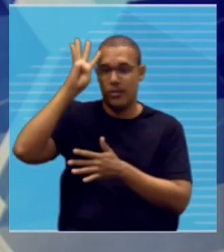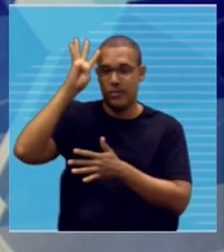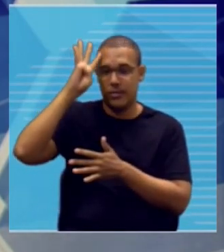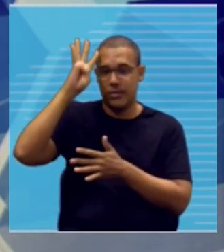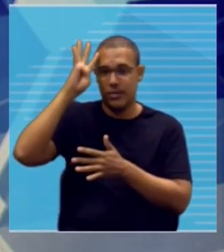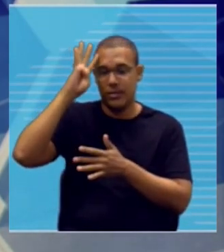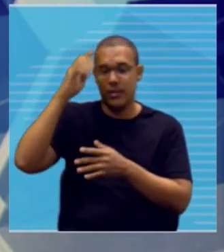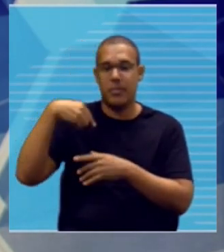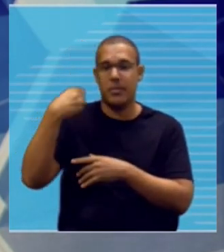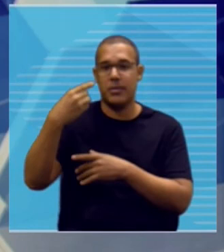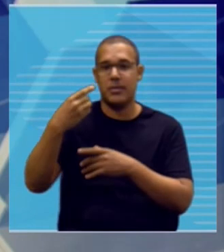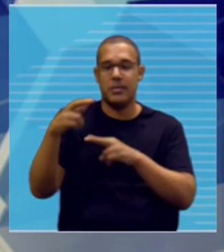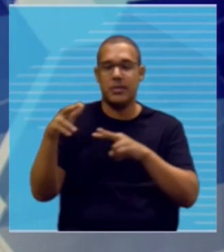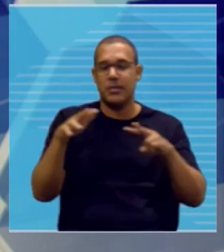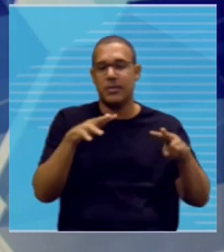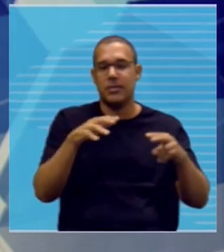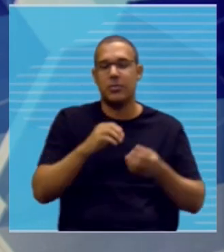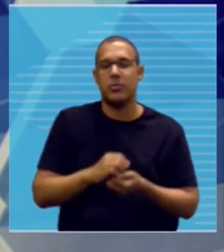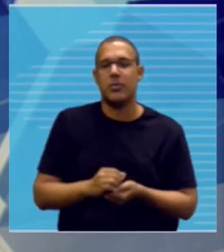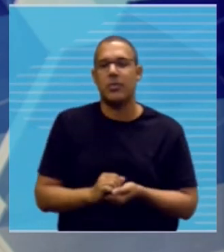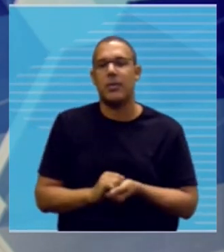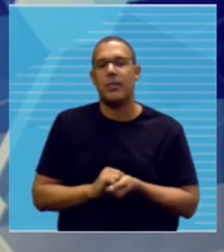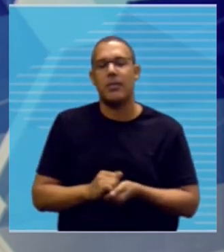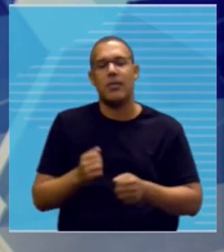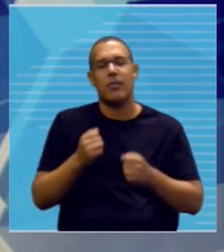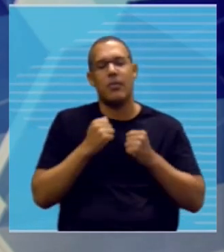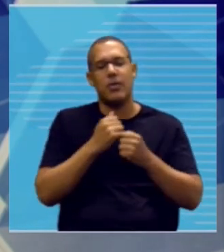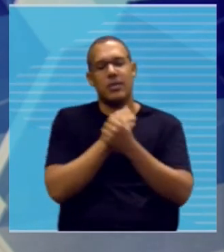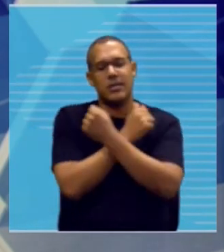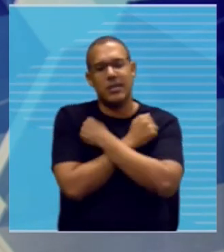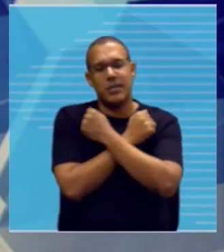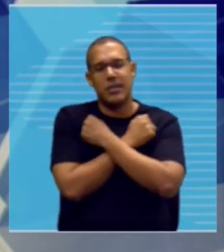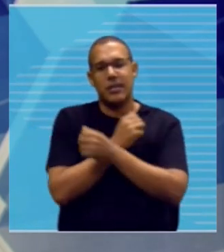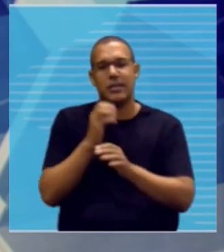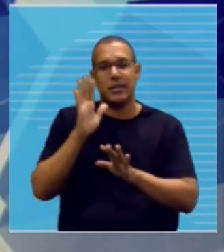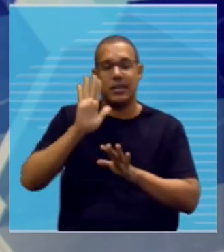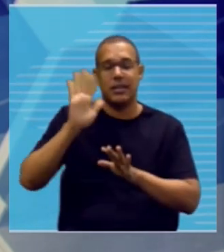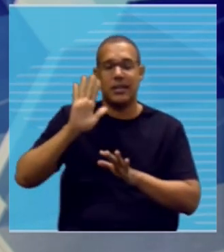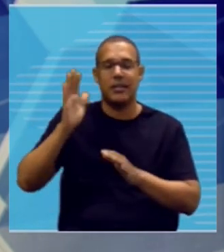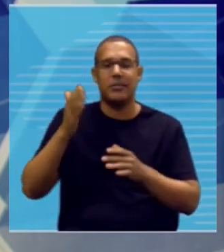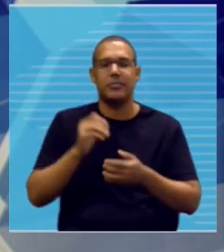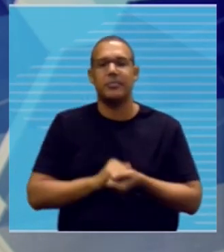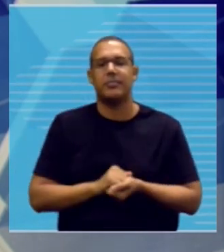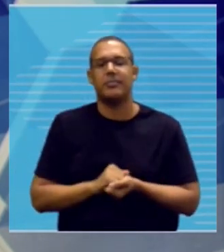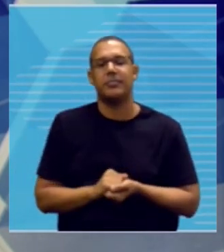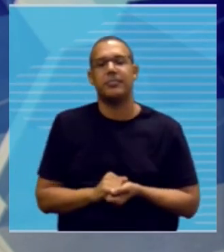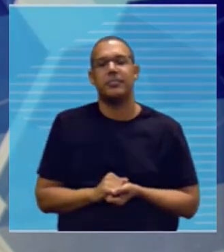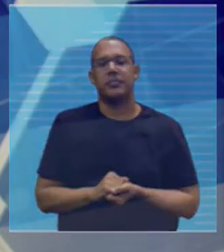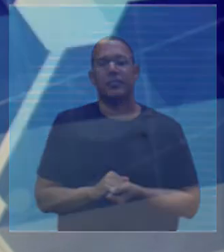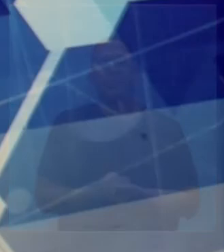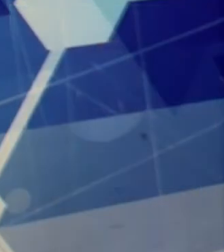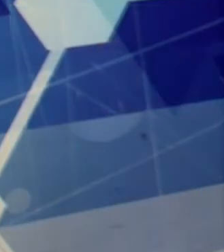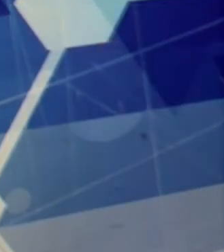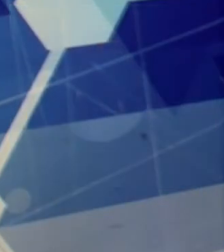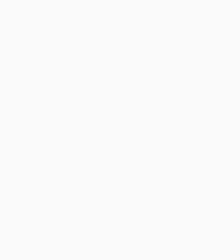que vem a todos um forte abraço e até lá bye bye